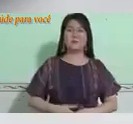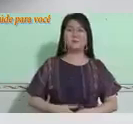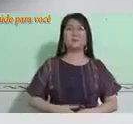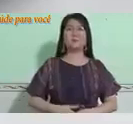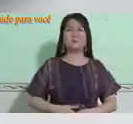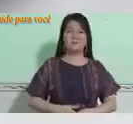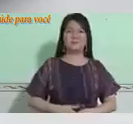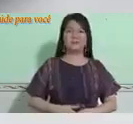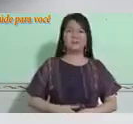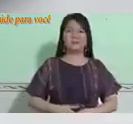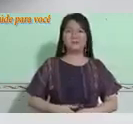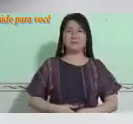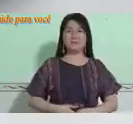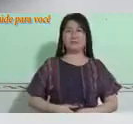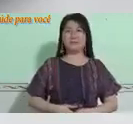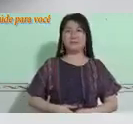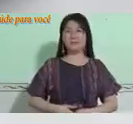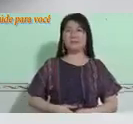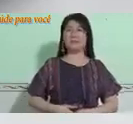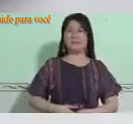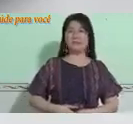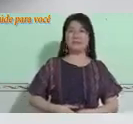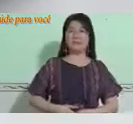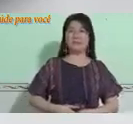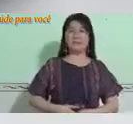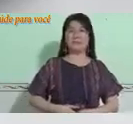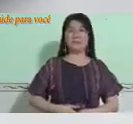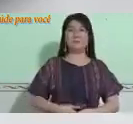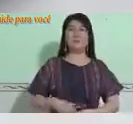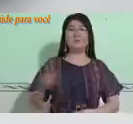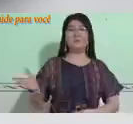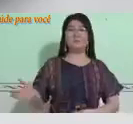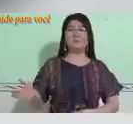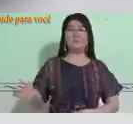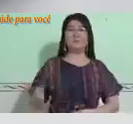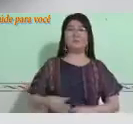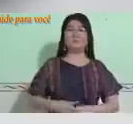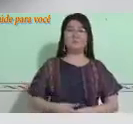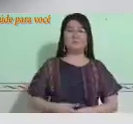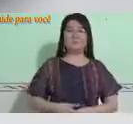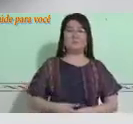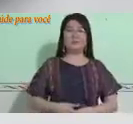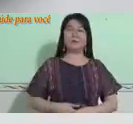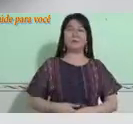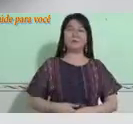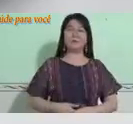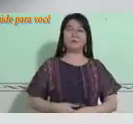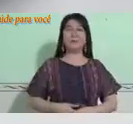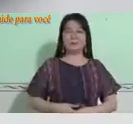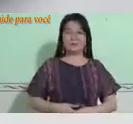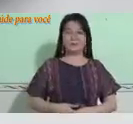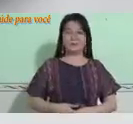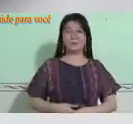de bolhas na pele, vírgula, inicialmente no peito e que depois espalham-se pelos braços e pernas, vírgula, que são preenchidas com